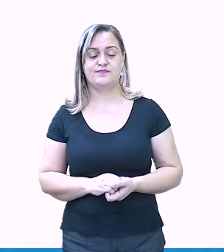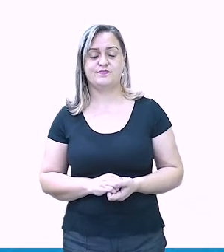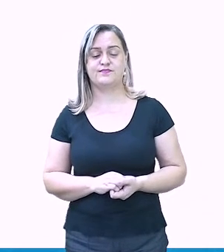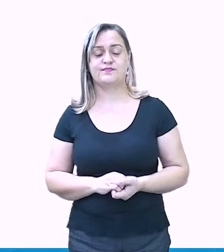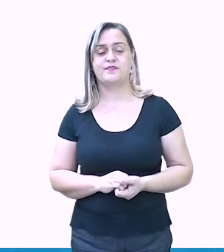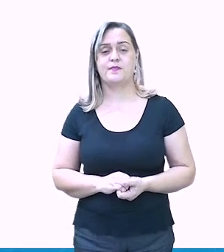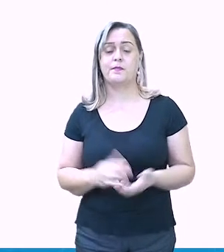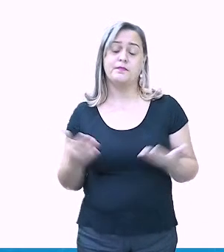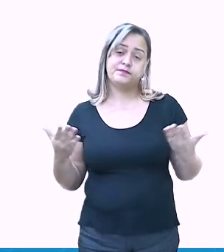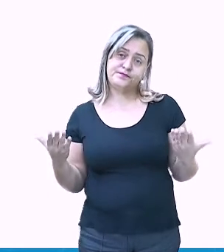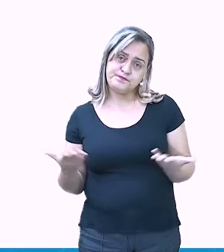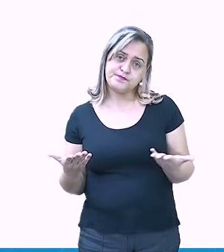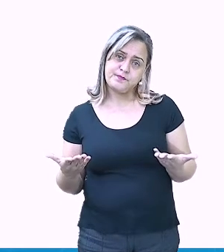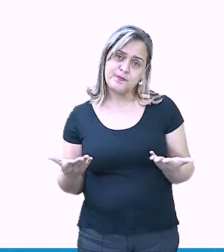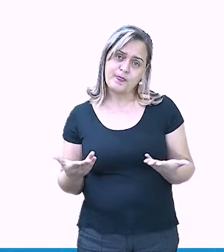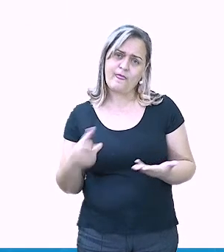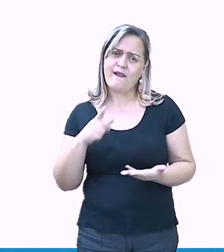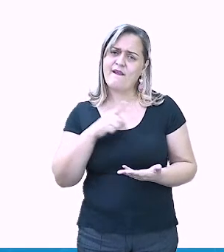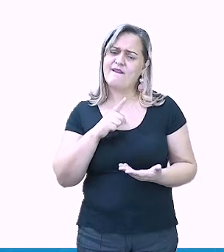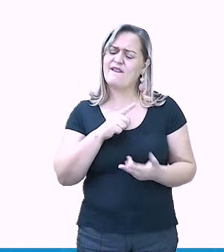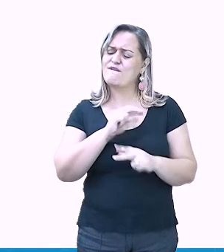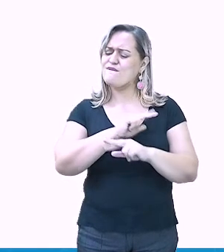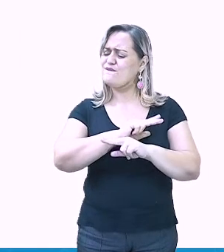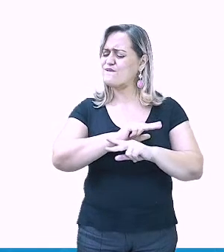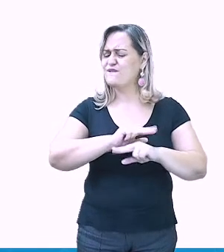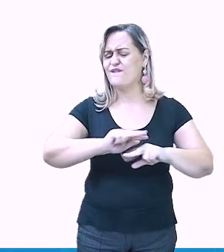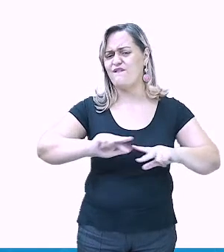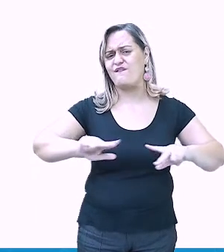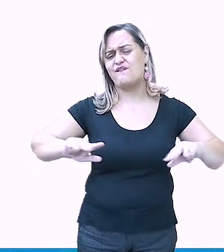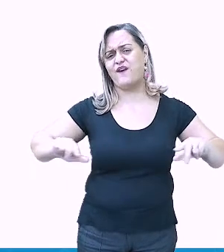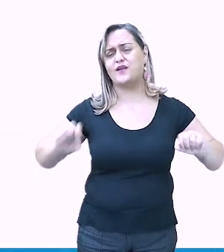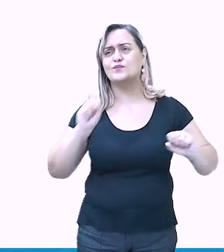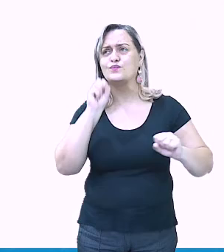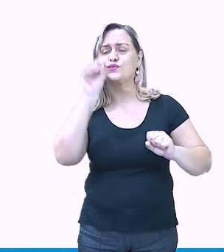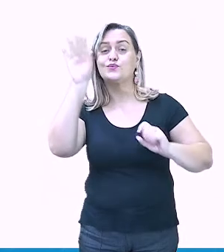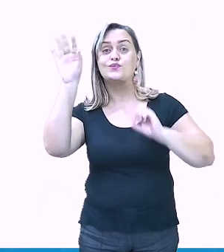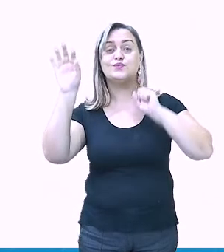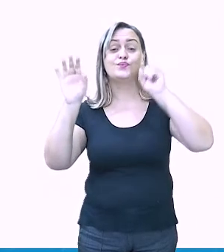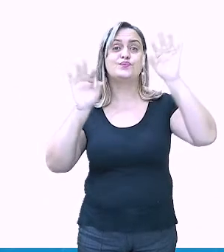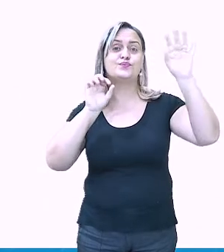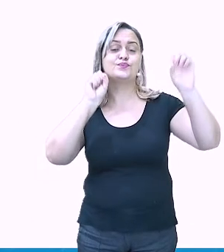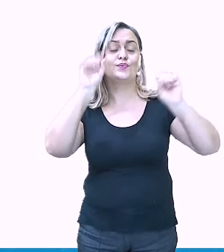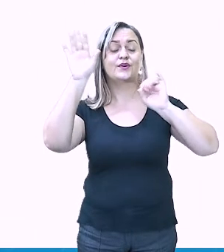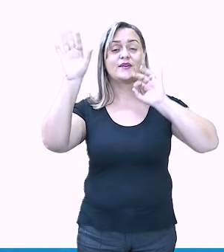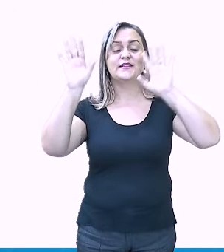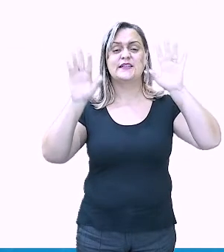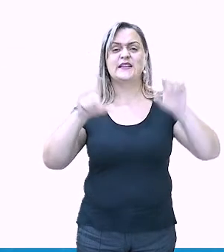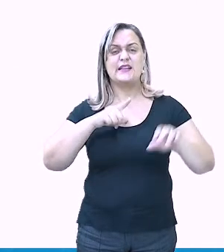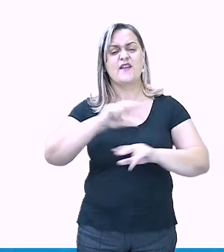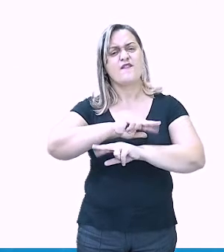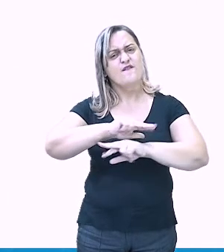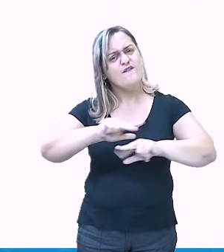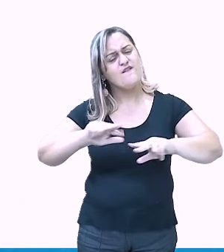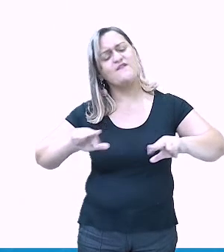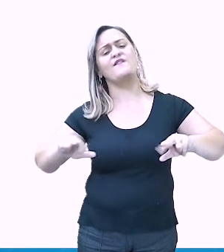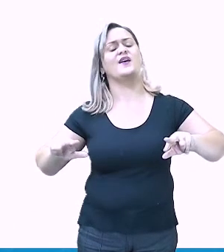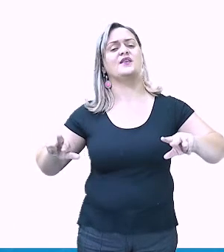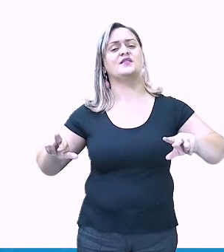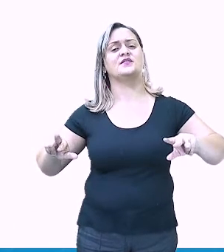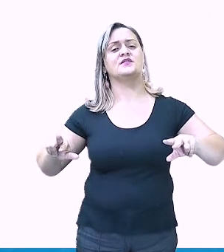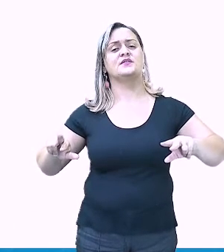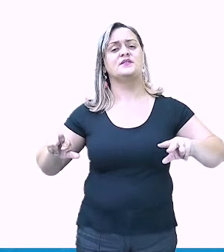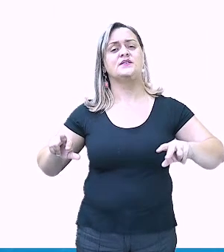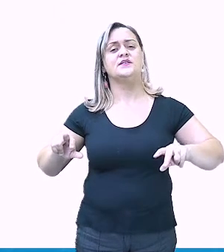Bem, existem muitas interjeições, nós acabamos de citar algumas. E elas vão exprimir, né? Elas